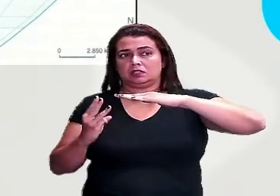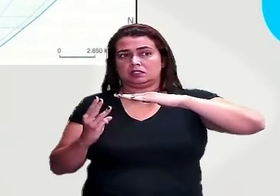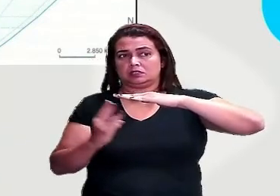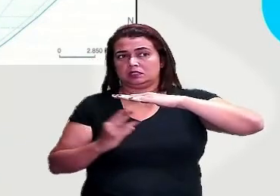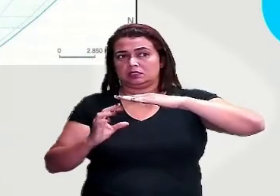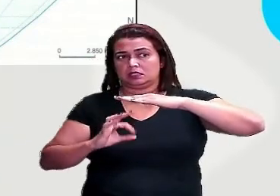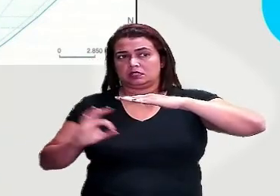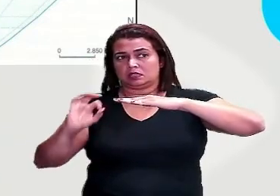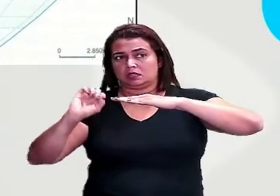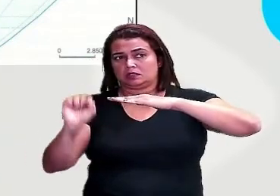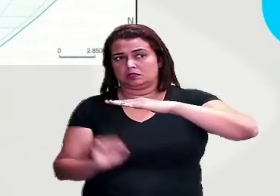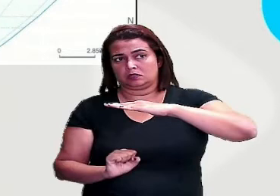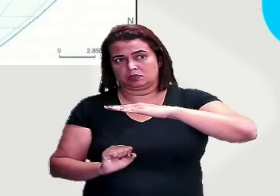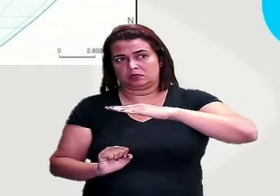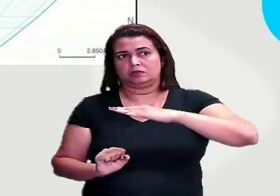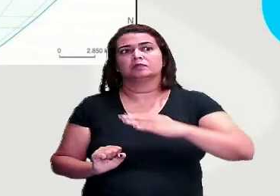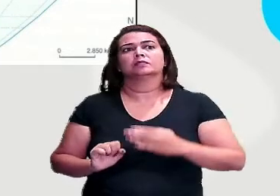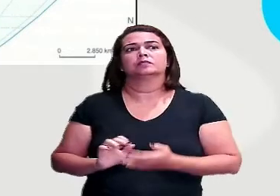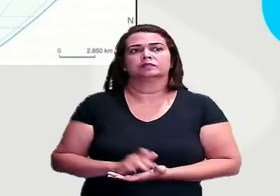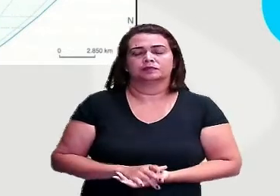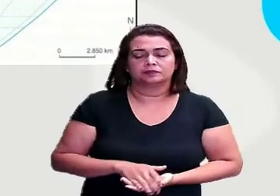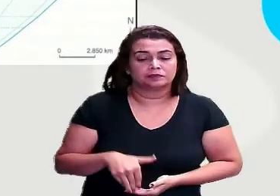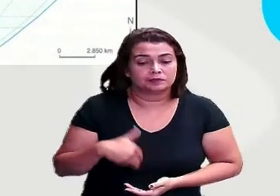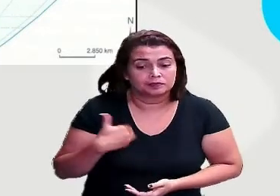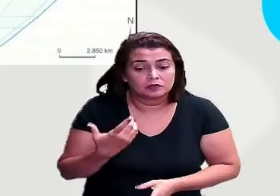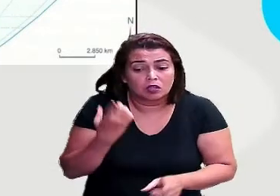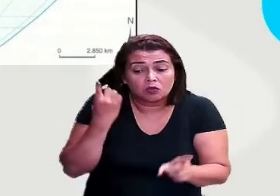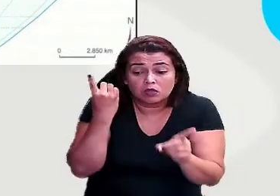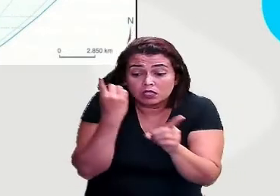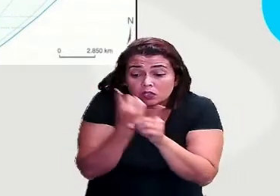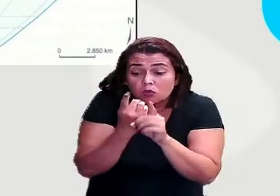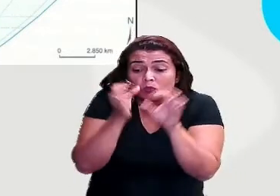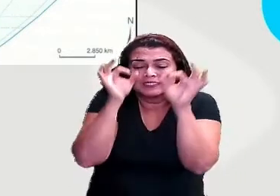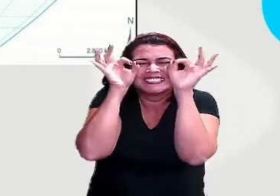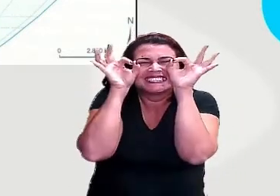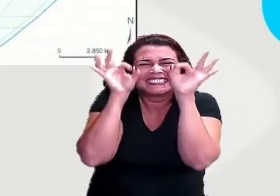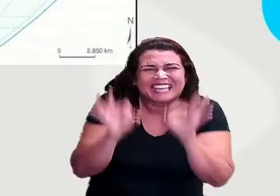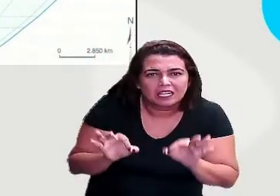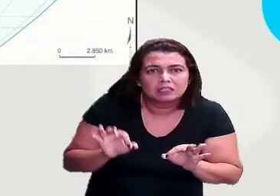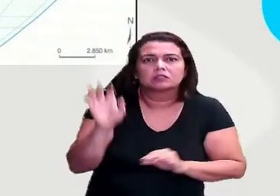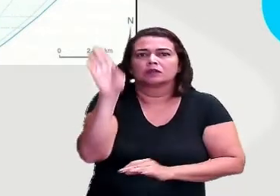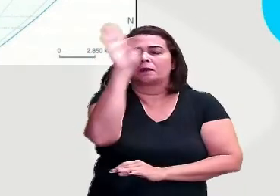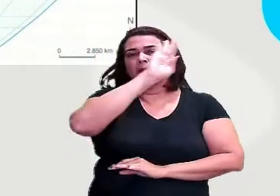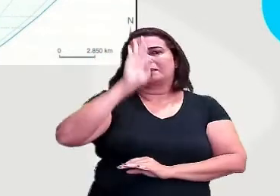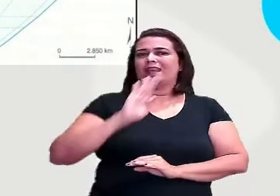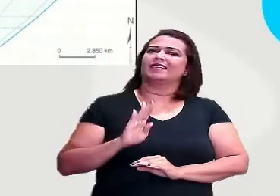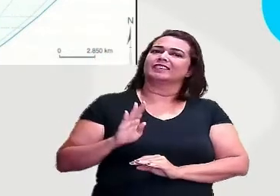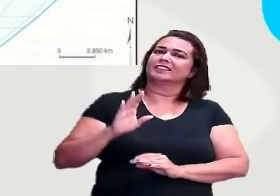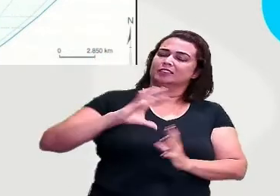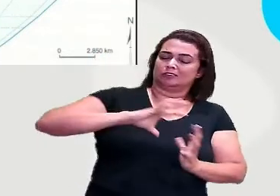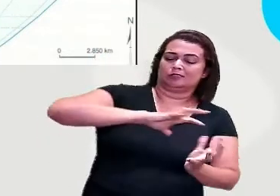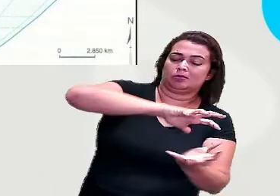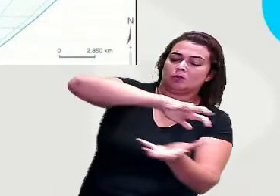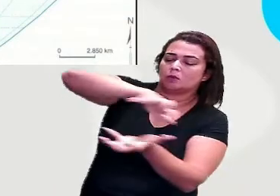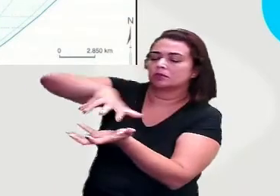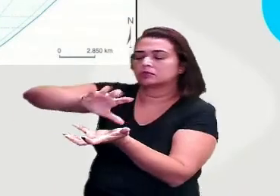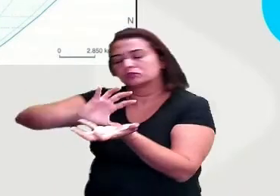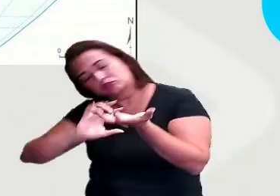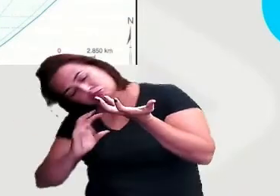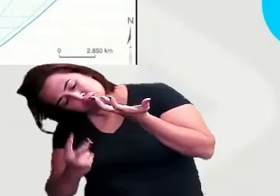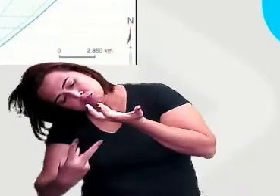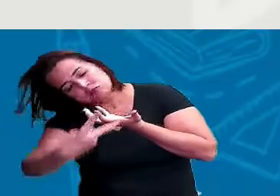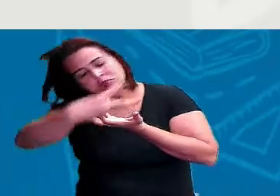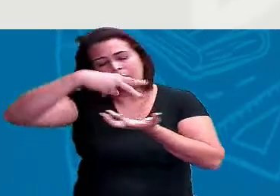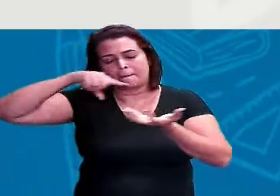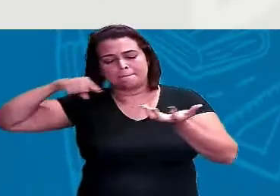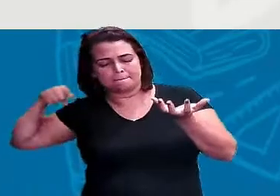latitude sul. Então, essa é a perfeita localização do Brasil no mundo, olhando aqui o